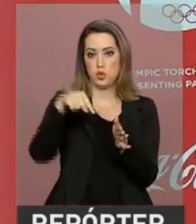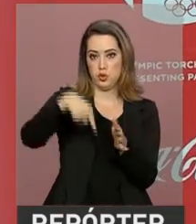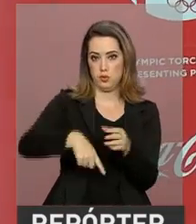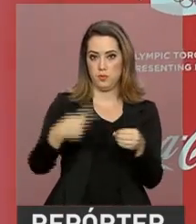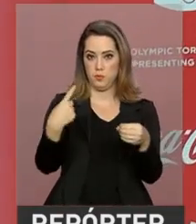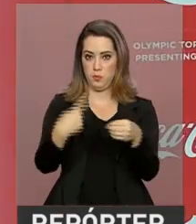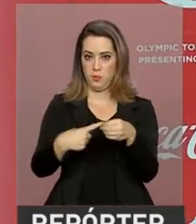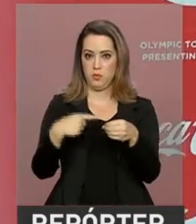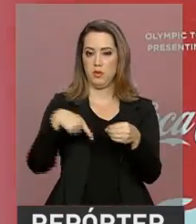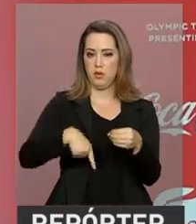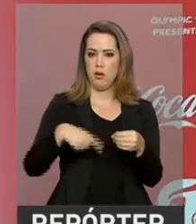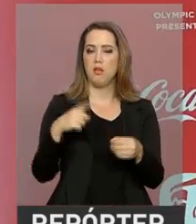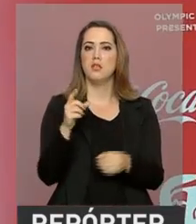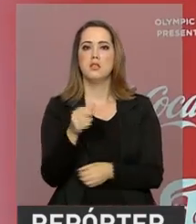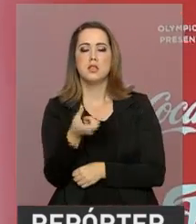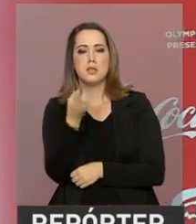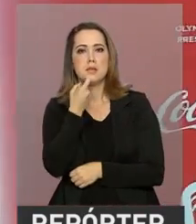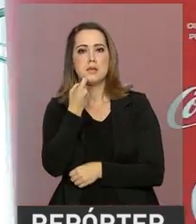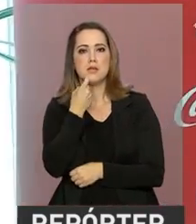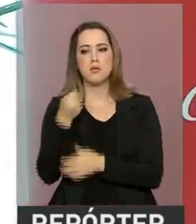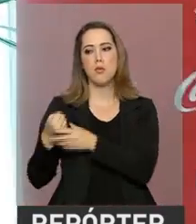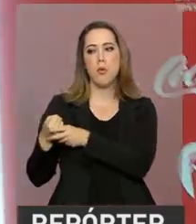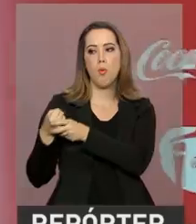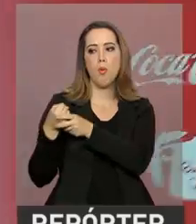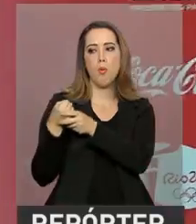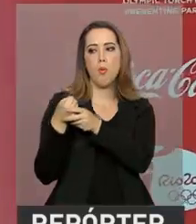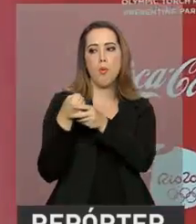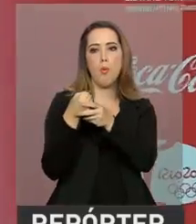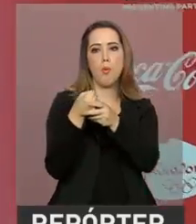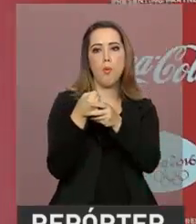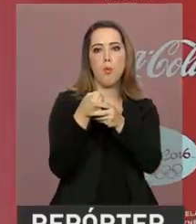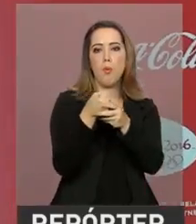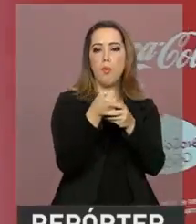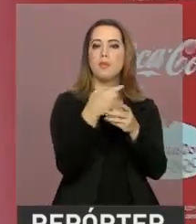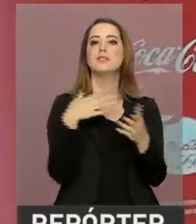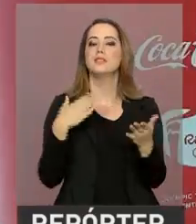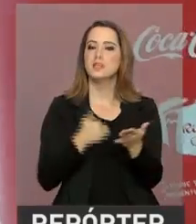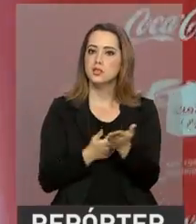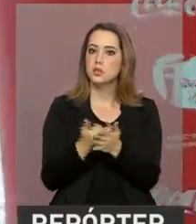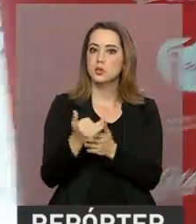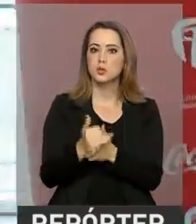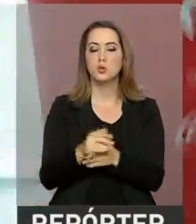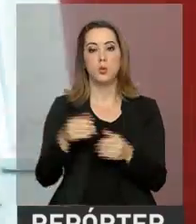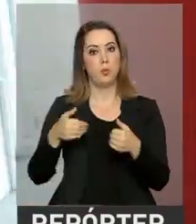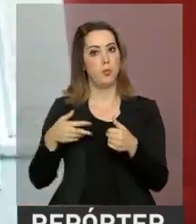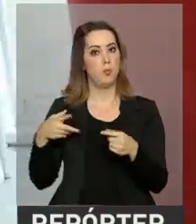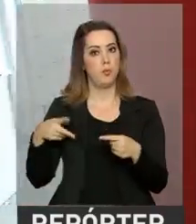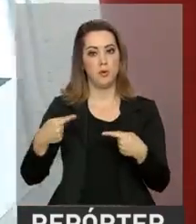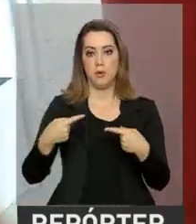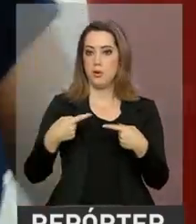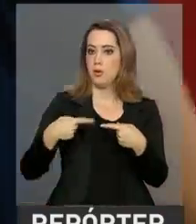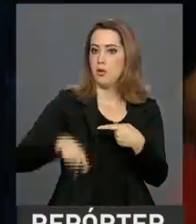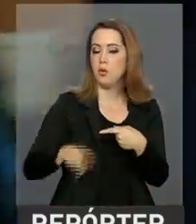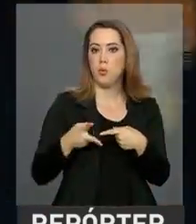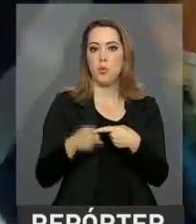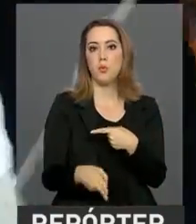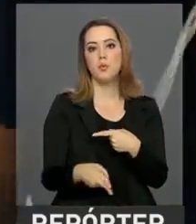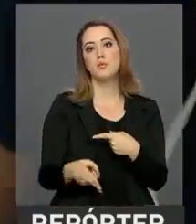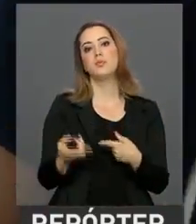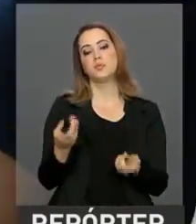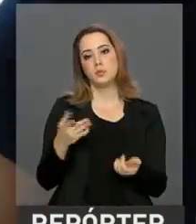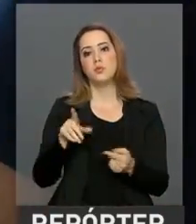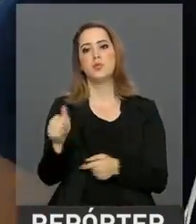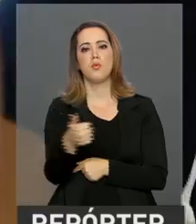entrar magistralmente no Maracanã para fazer a abertura dessa competição, que é a maior competição, como eu já disse, do planeta, e é